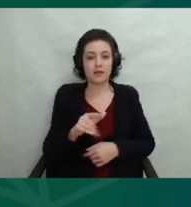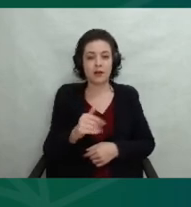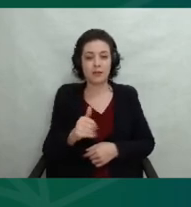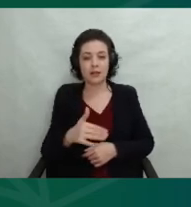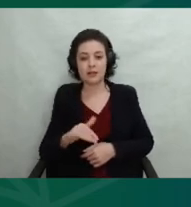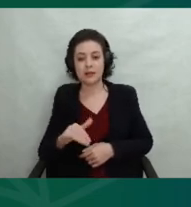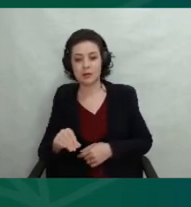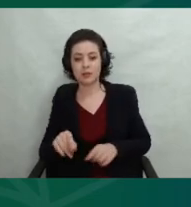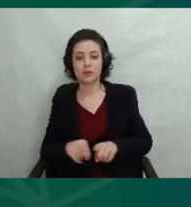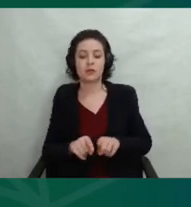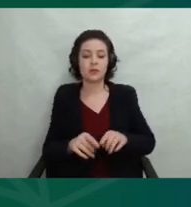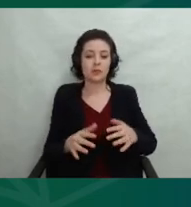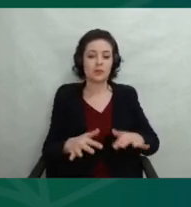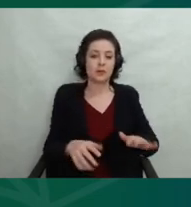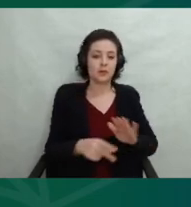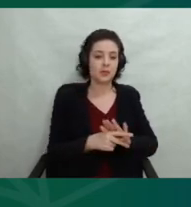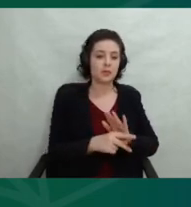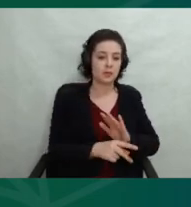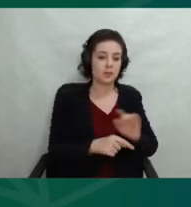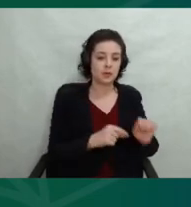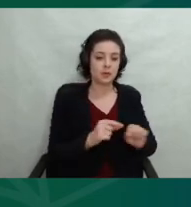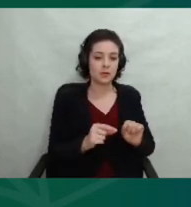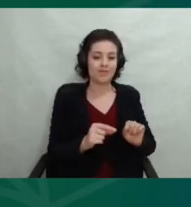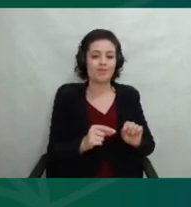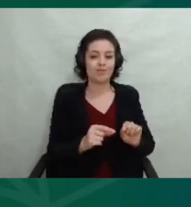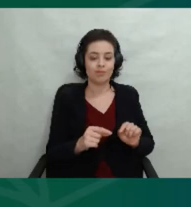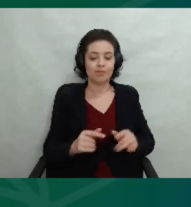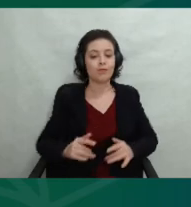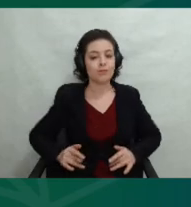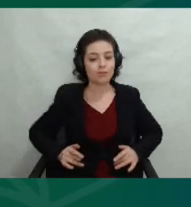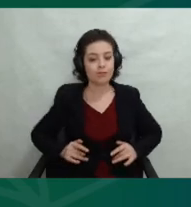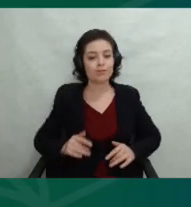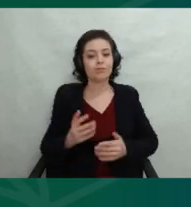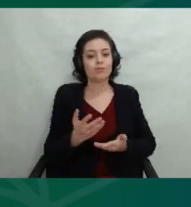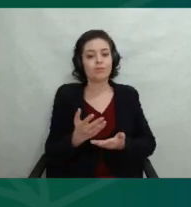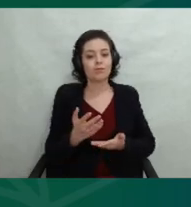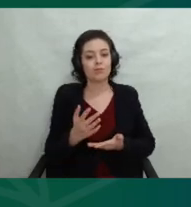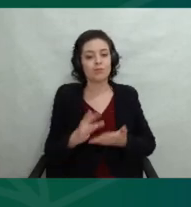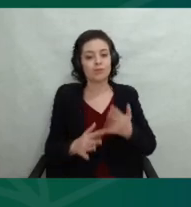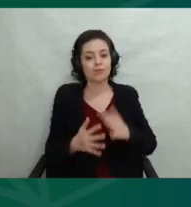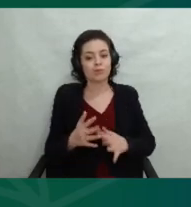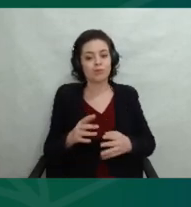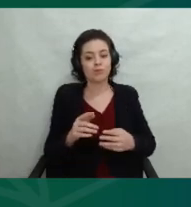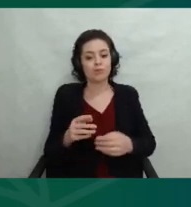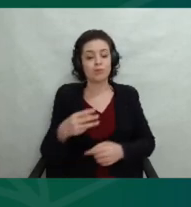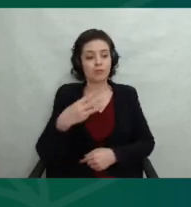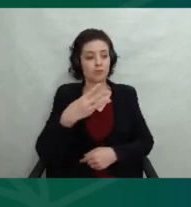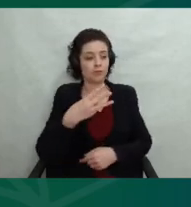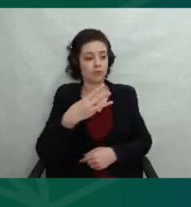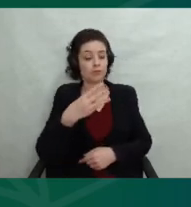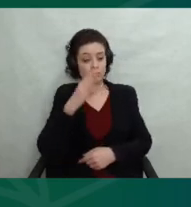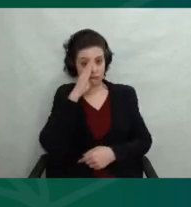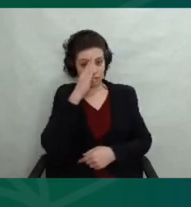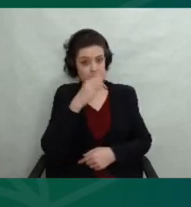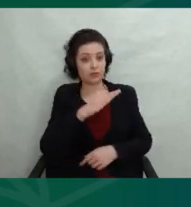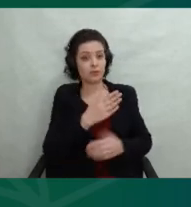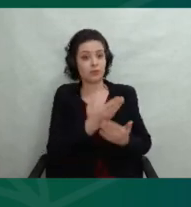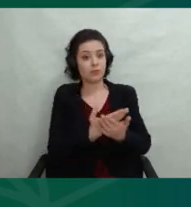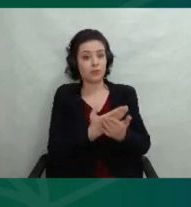propriedades de desregulação endócrina. Então, esses, talvez esses três grupos sejam os mais estudados ou as